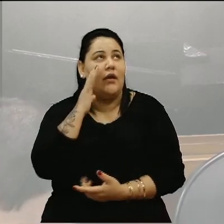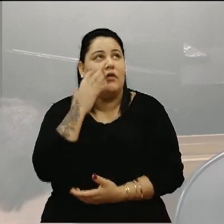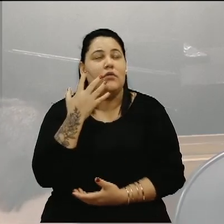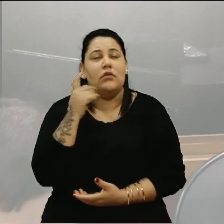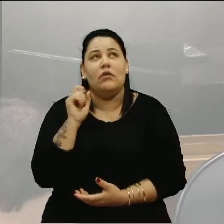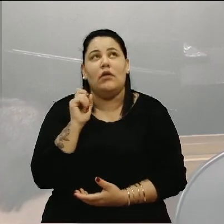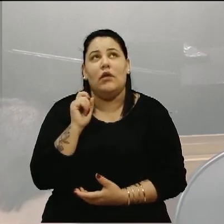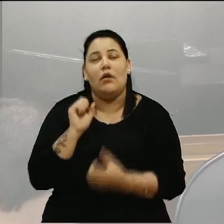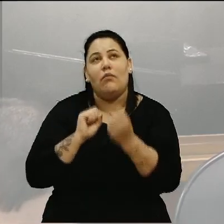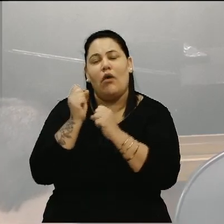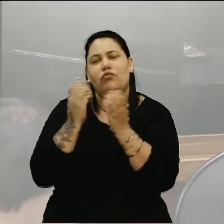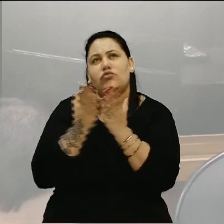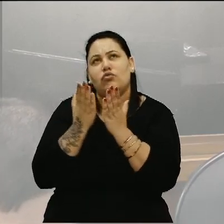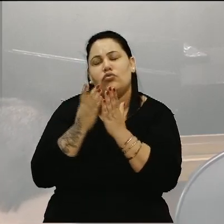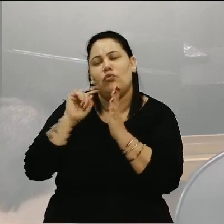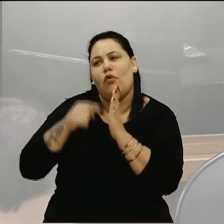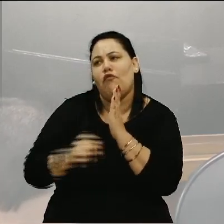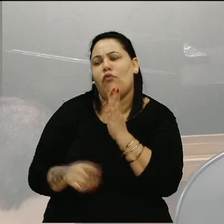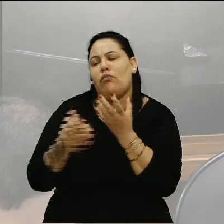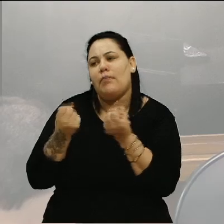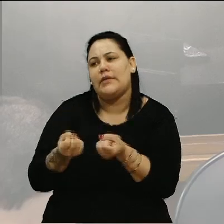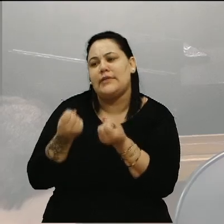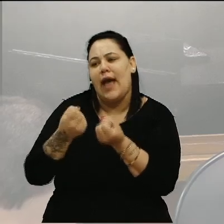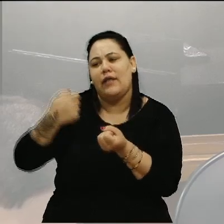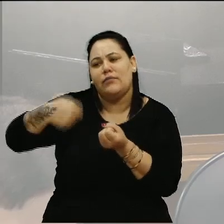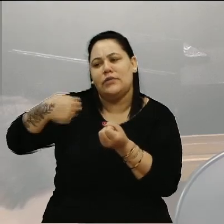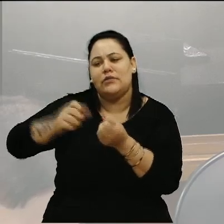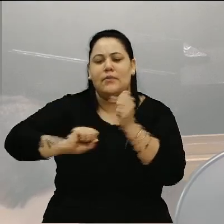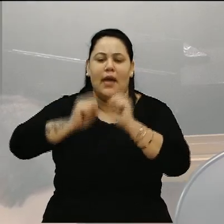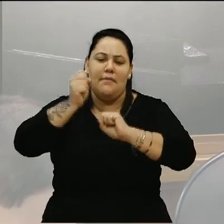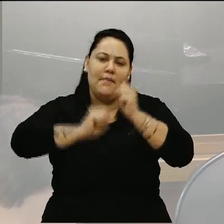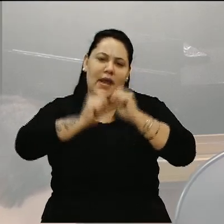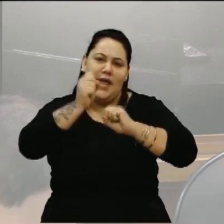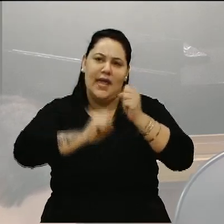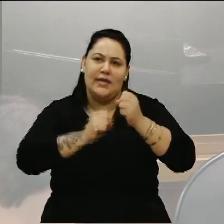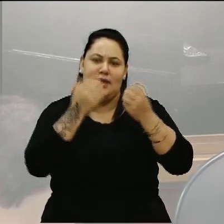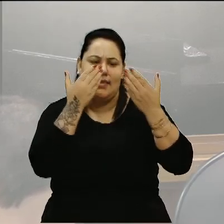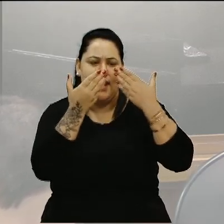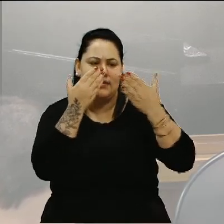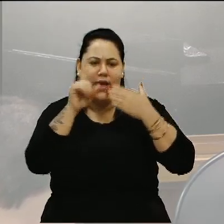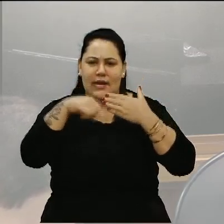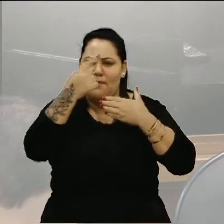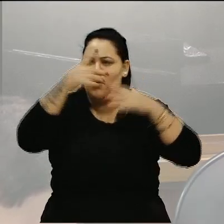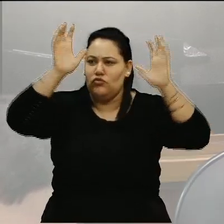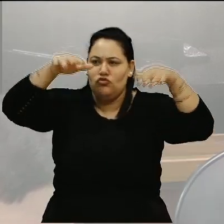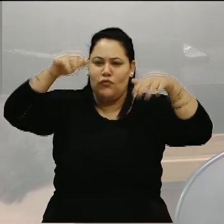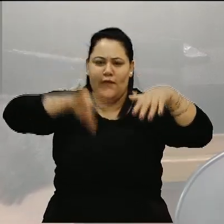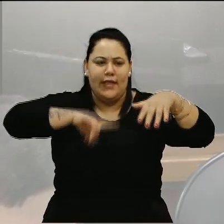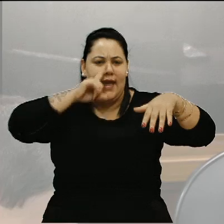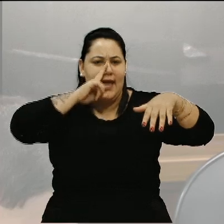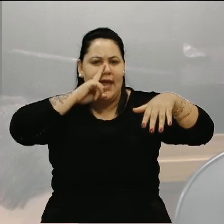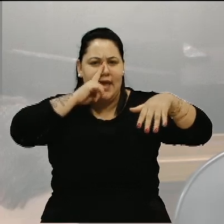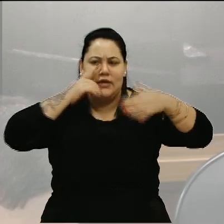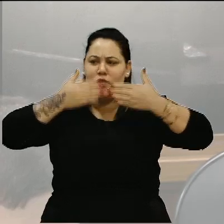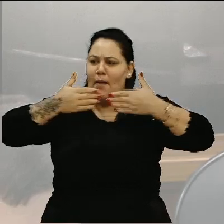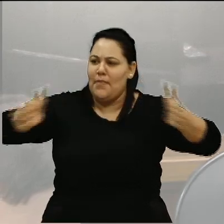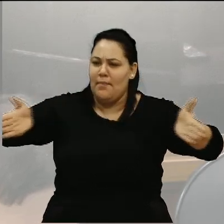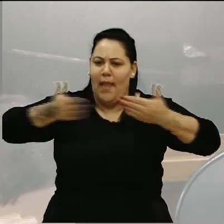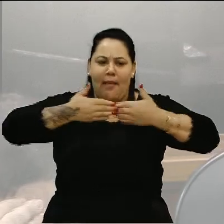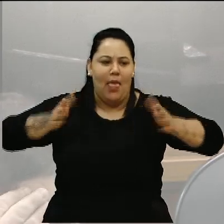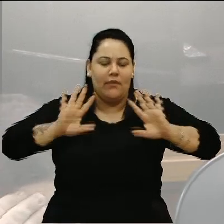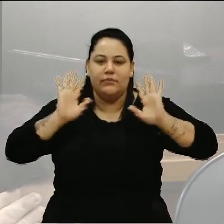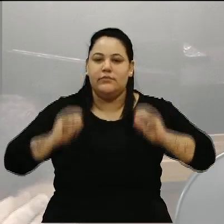Dalbó, é um estudo complexo, tem que vir uma empresa analisar se na próxima chuva vai ter risco, tem que abrir a comporta, fechar,